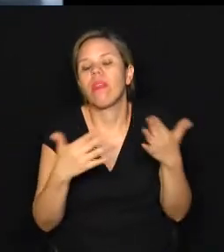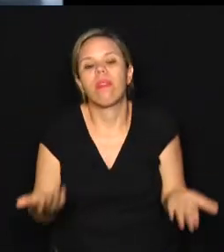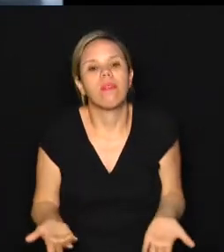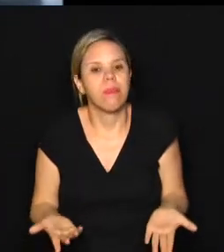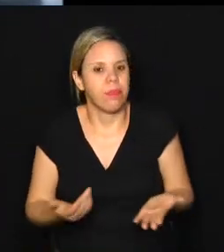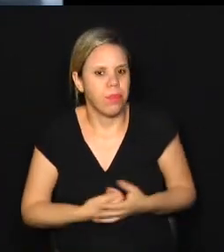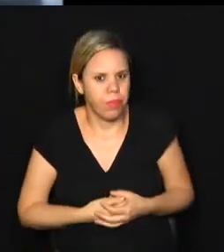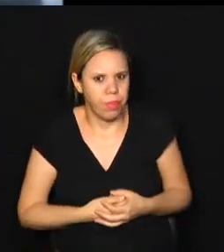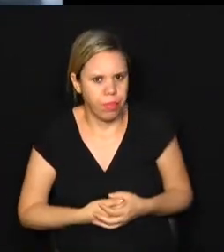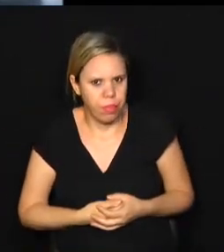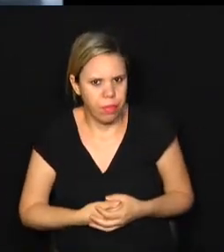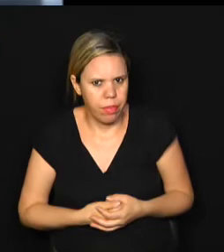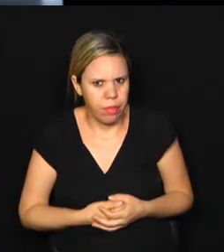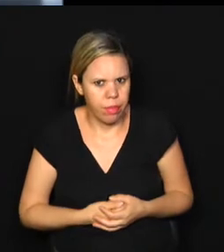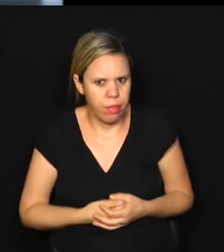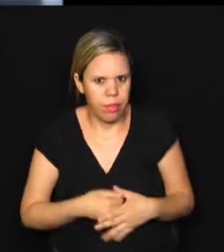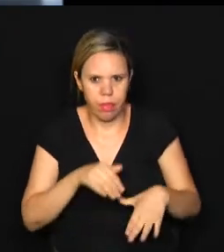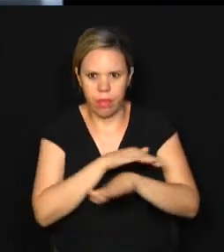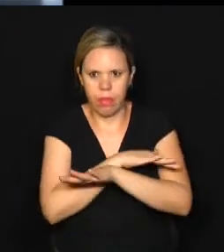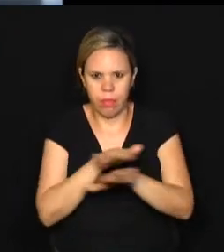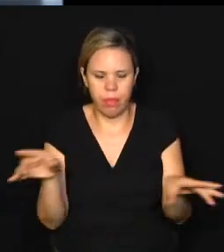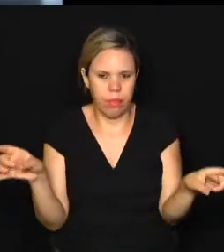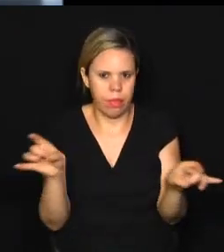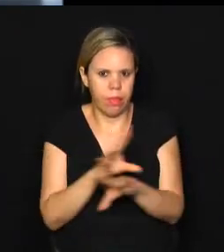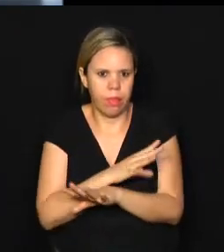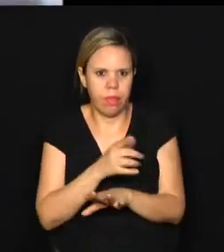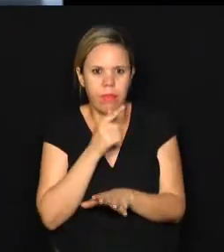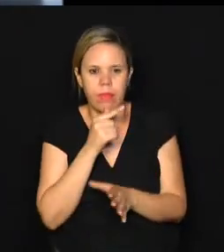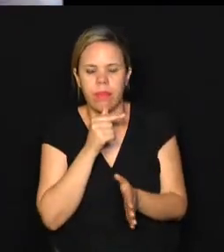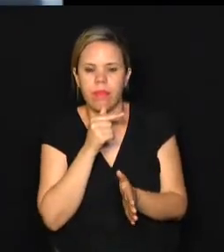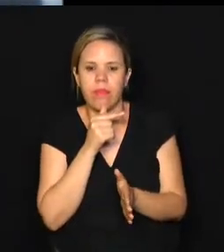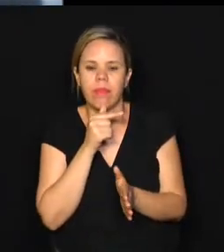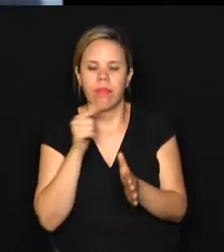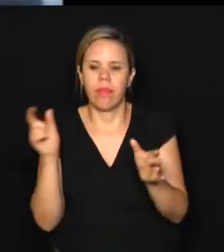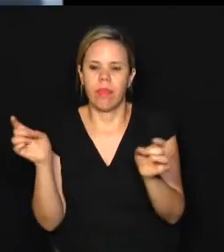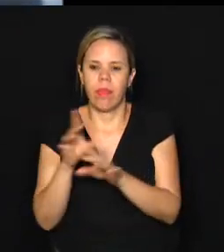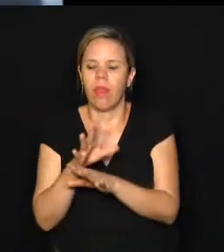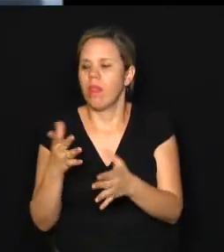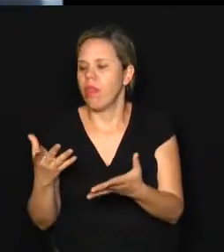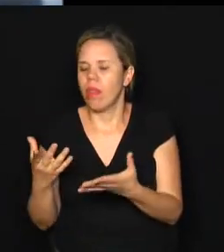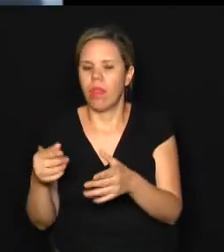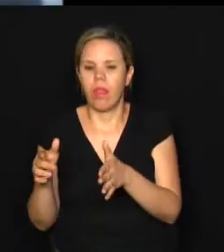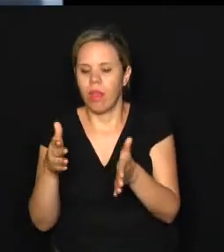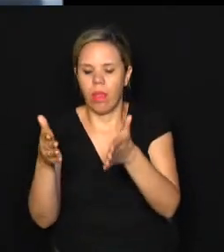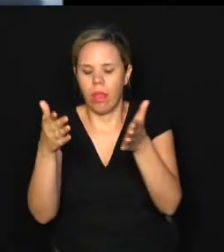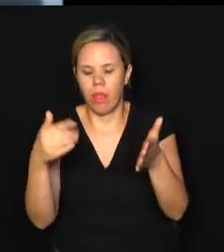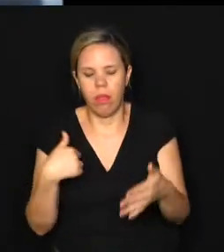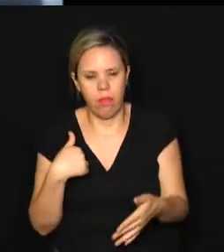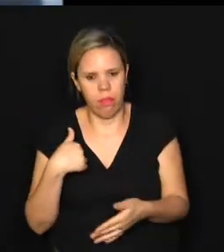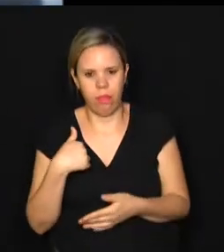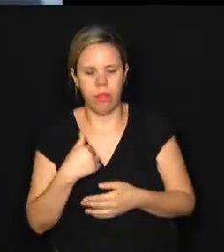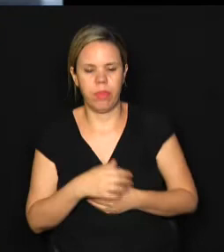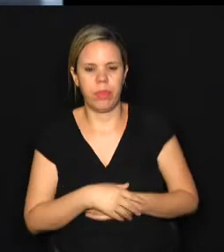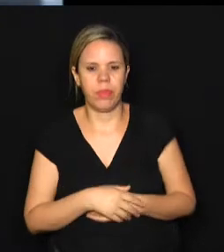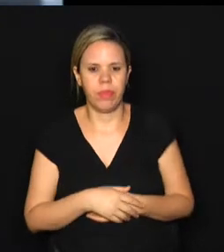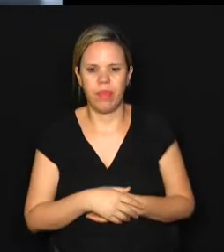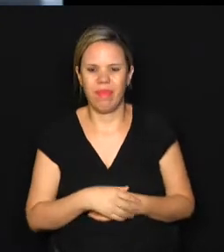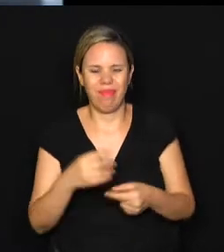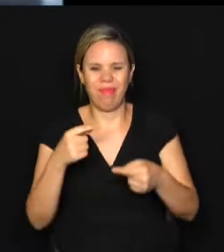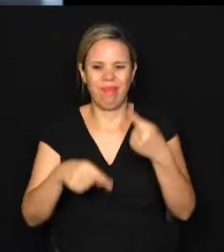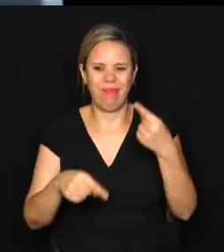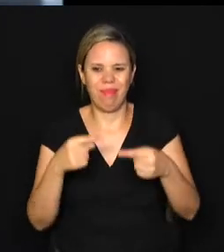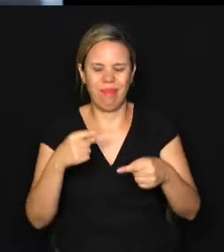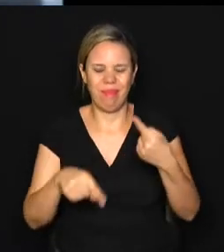vai acabar com a produção de água? Né? Uma coisa que já fica completamente fora